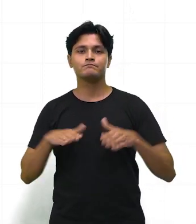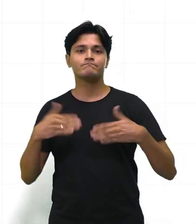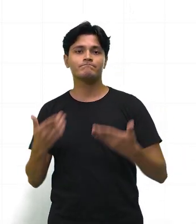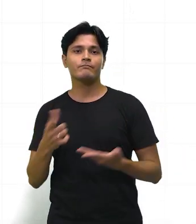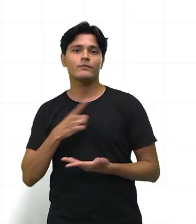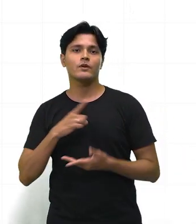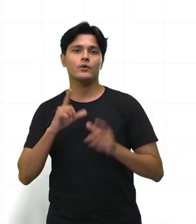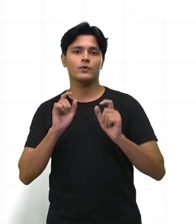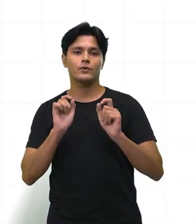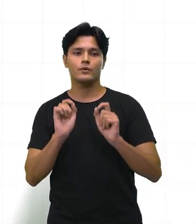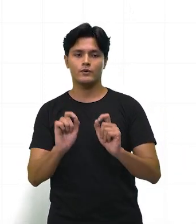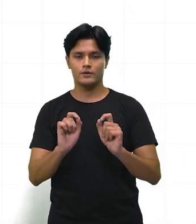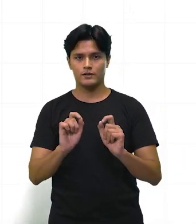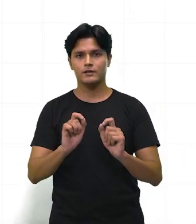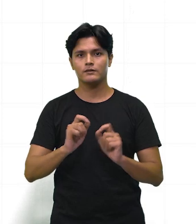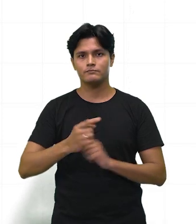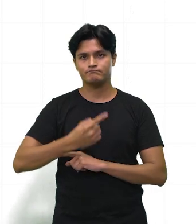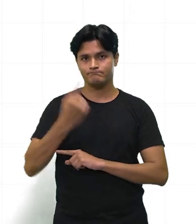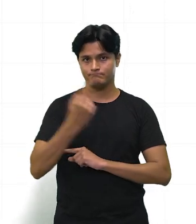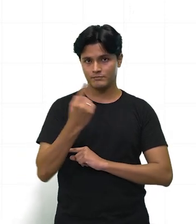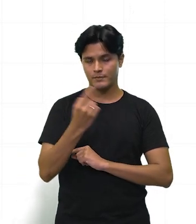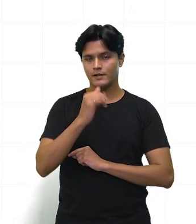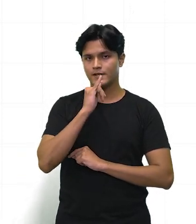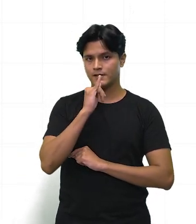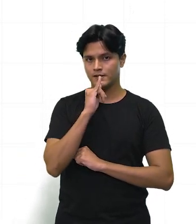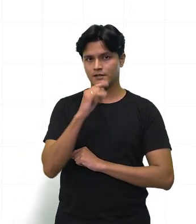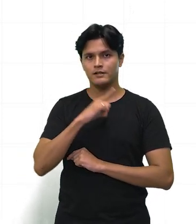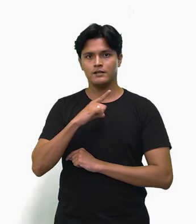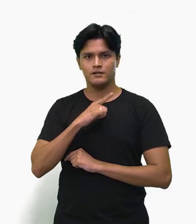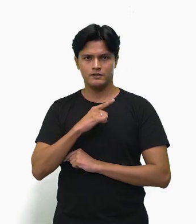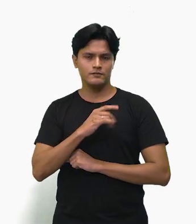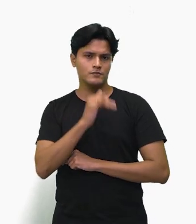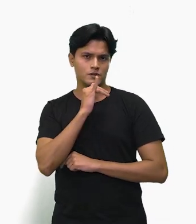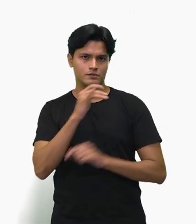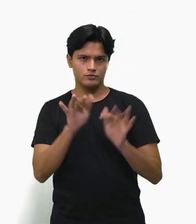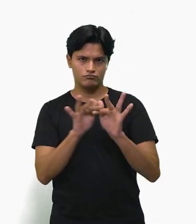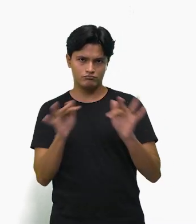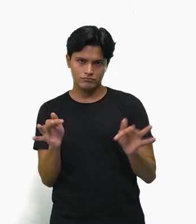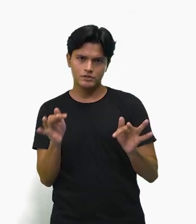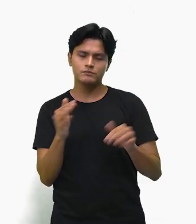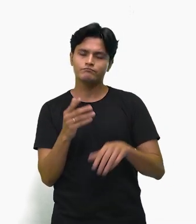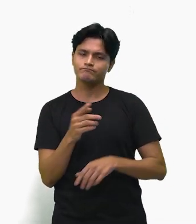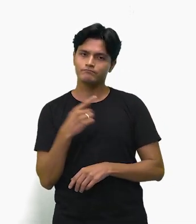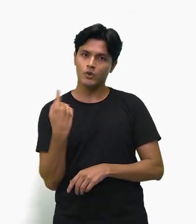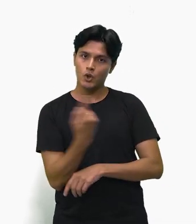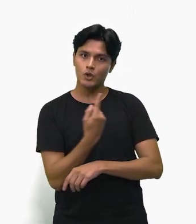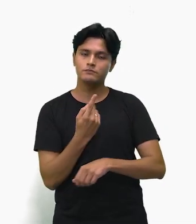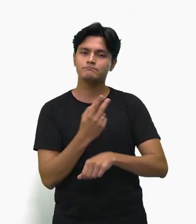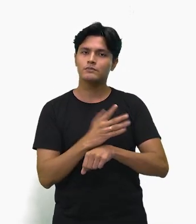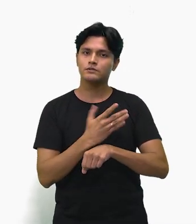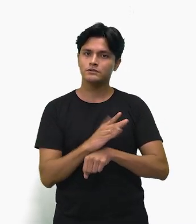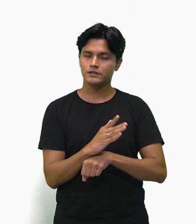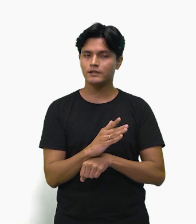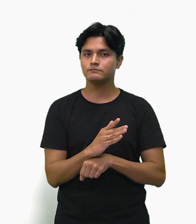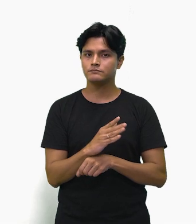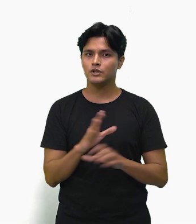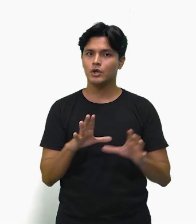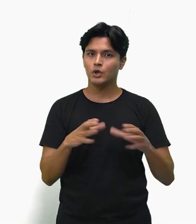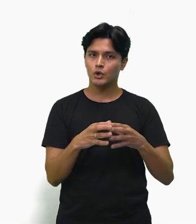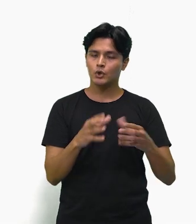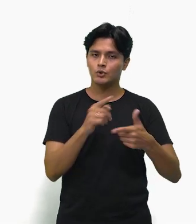Então nós temos aqui, vamos ao nosso primeiro exemplo. Trouxe aqui um bem simples para que a gente possa praticar, os divisores de